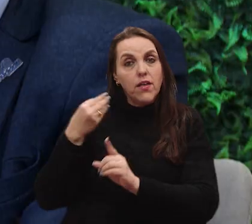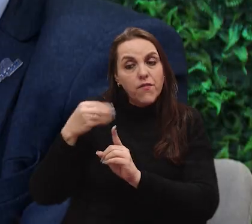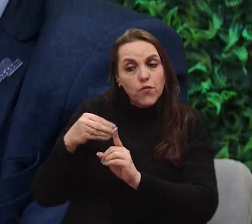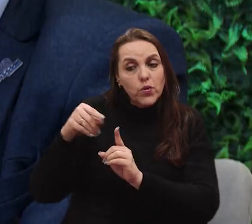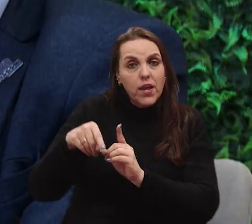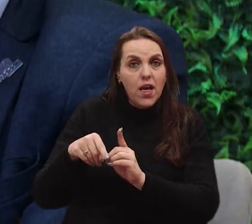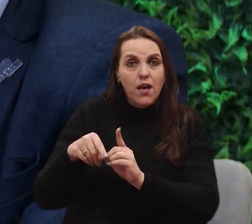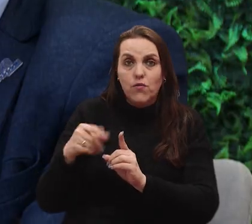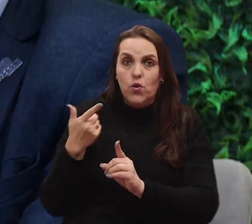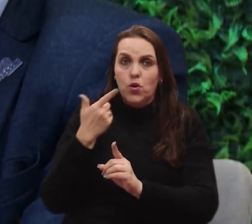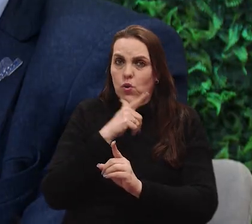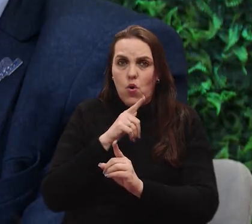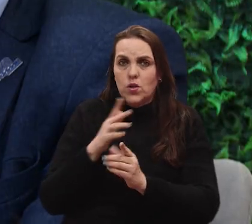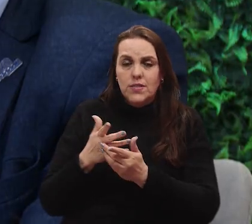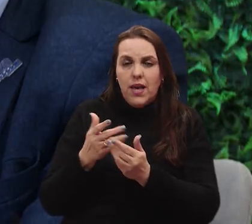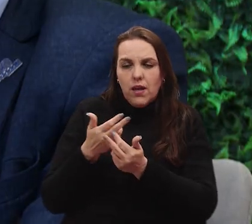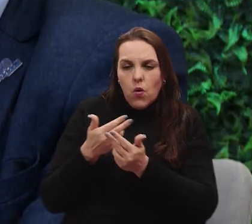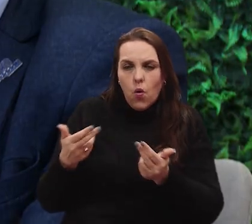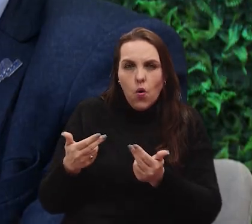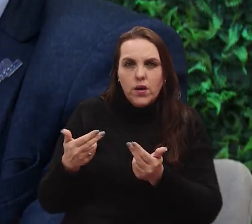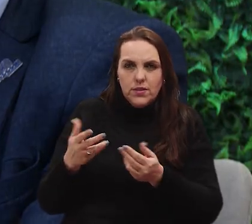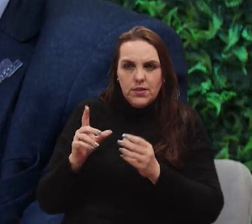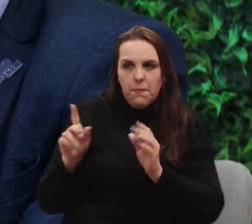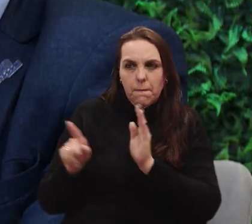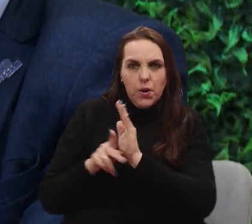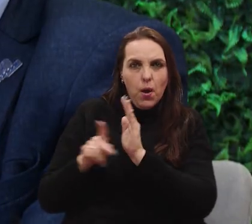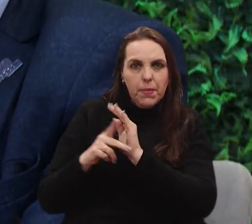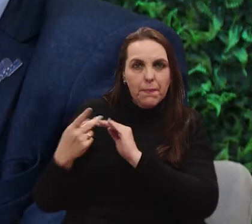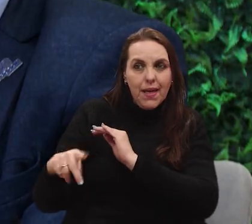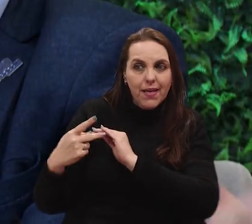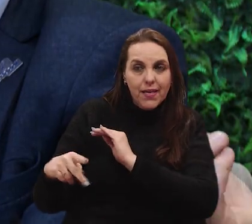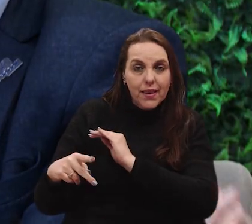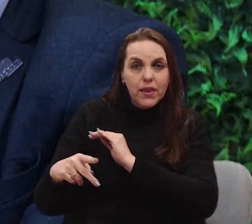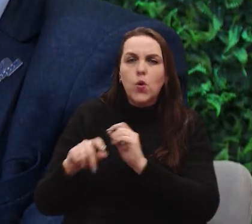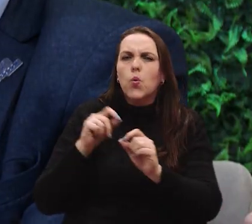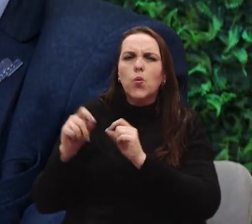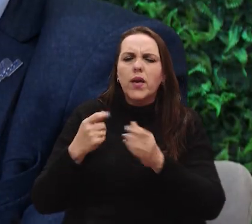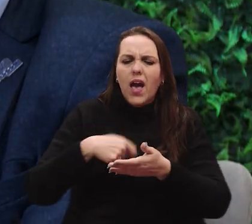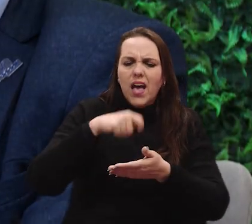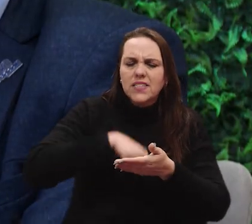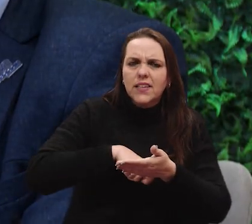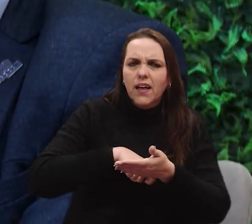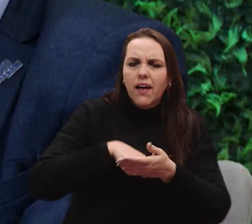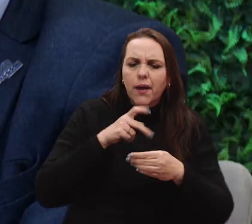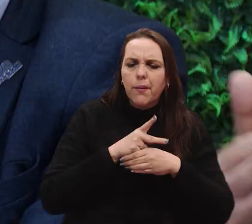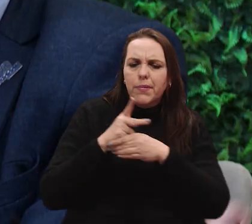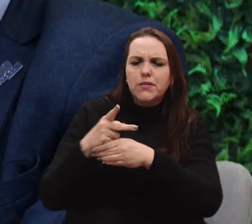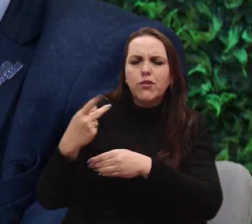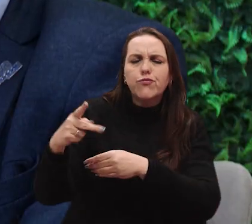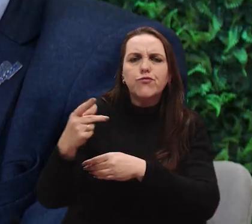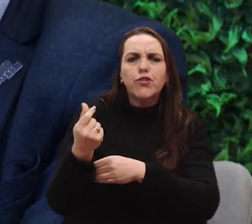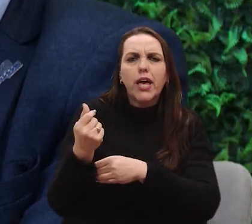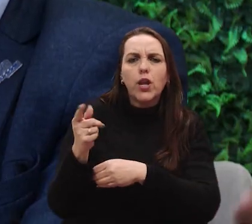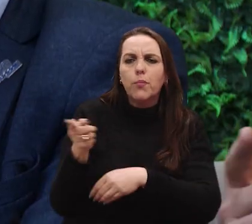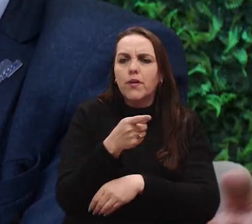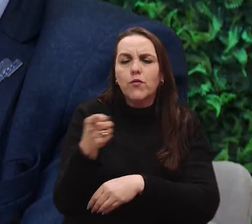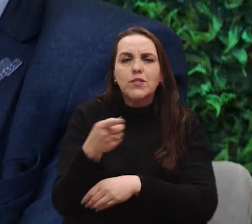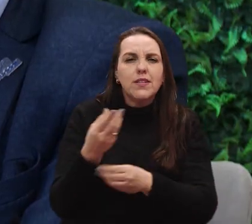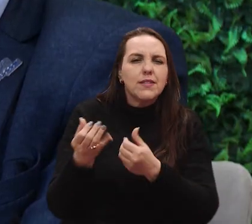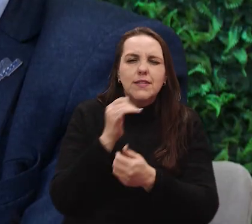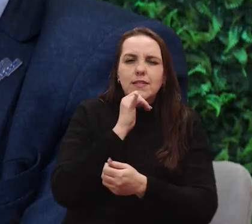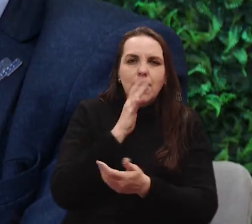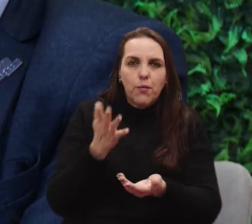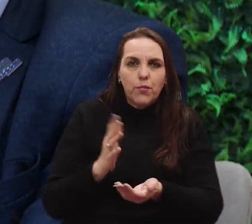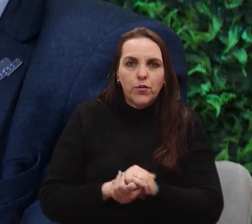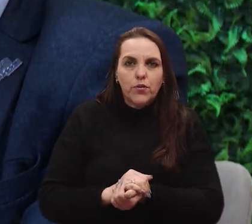o hipersuficiente. Então, o que levou o Dagoberto a assinar e emprestar o dinheiro para o Jair? Ou para a Carol? Então,